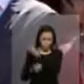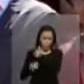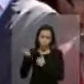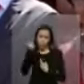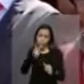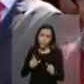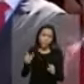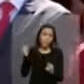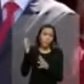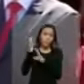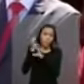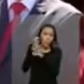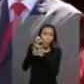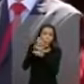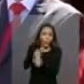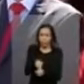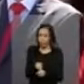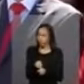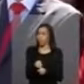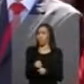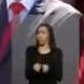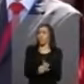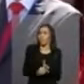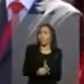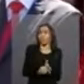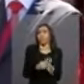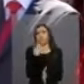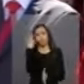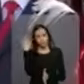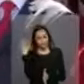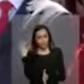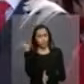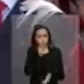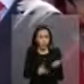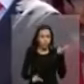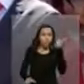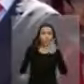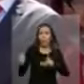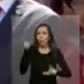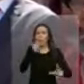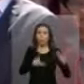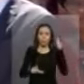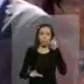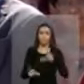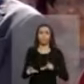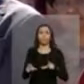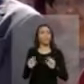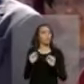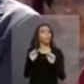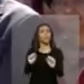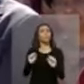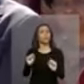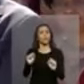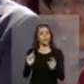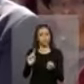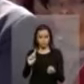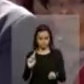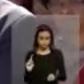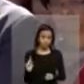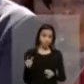e as conquistas foram muitas foram a elevação